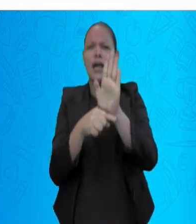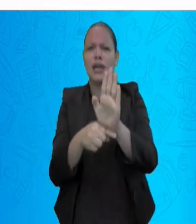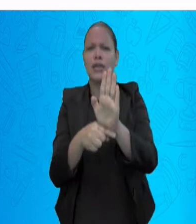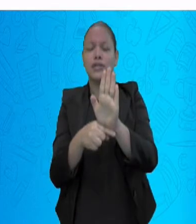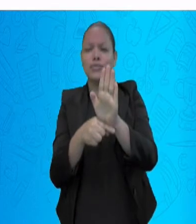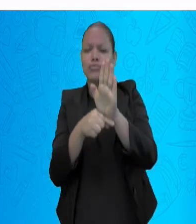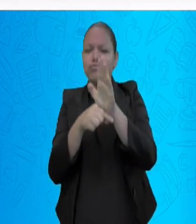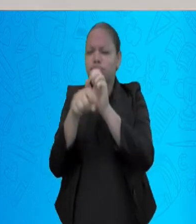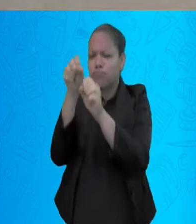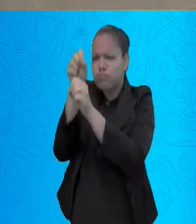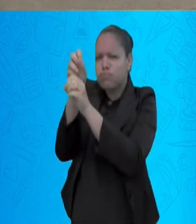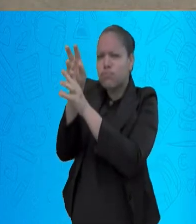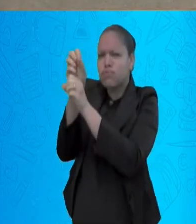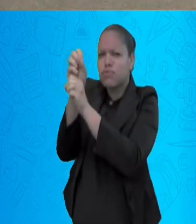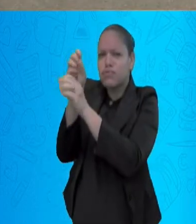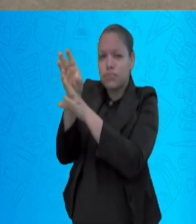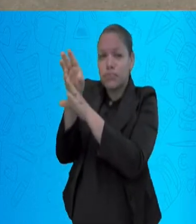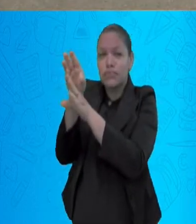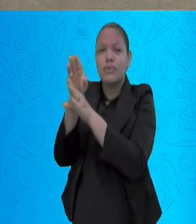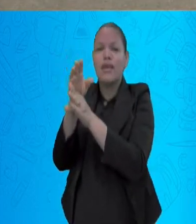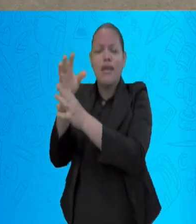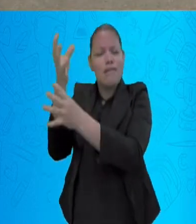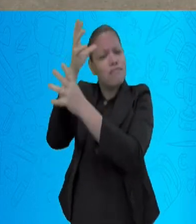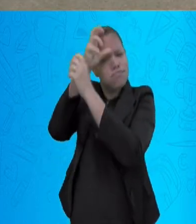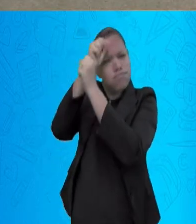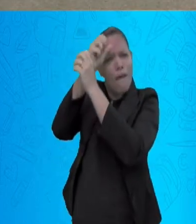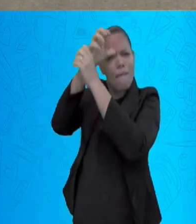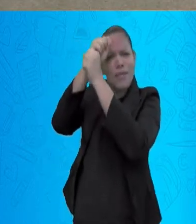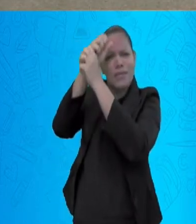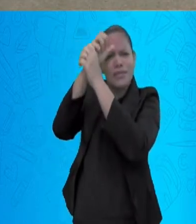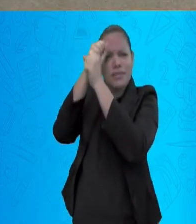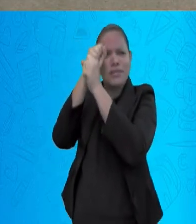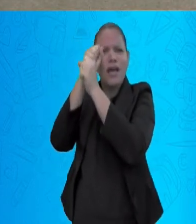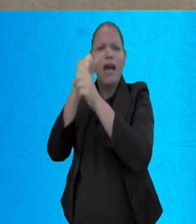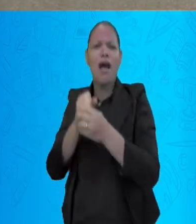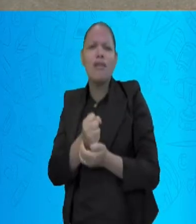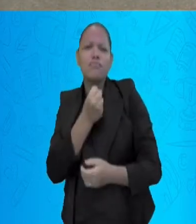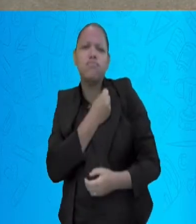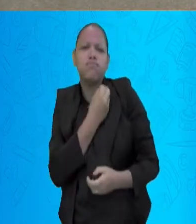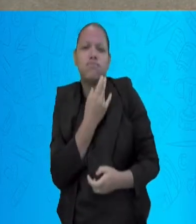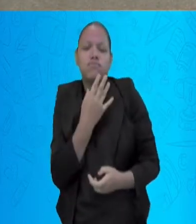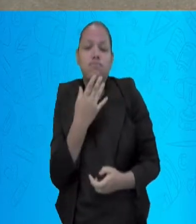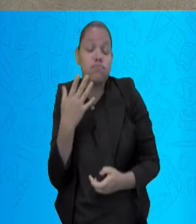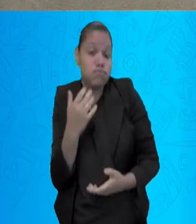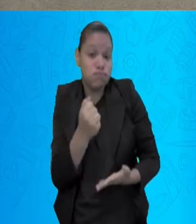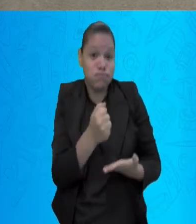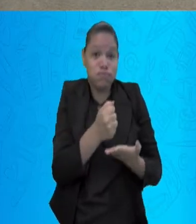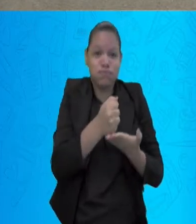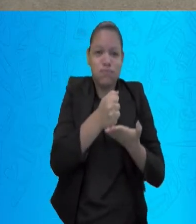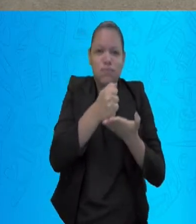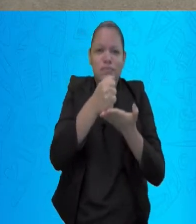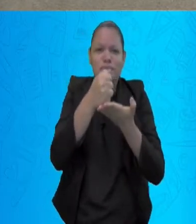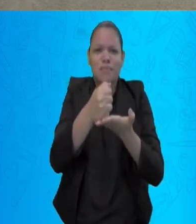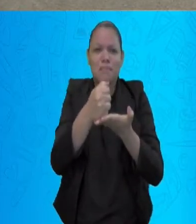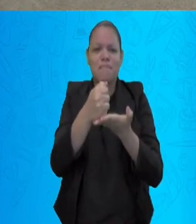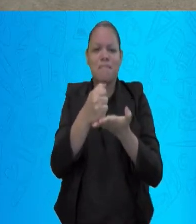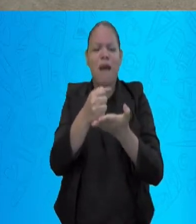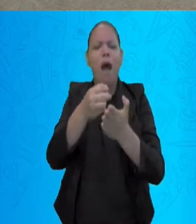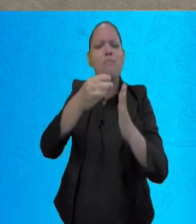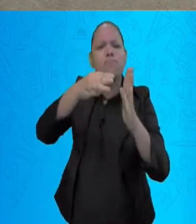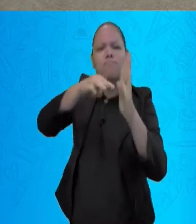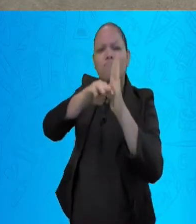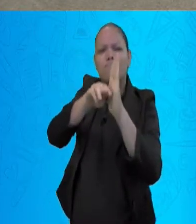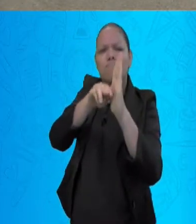operações fundamentais. Nas aulas anteriores, quando nós trabalhamos o sistema numeral de base 10, nós